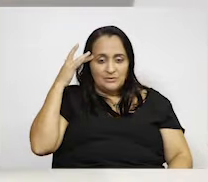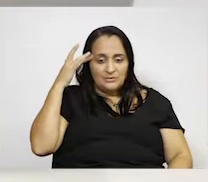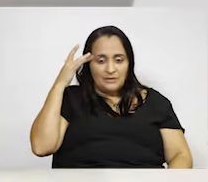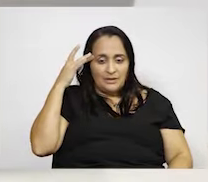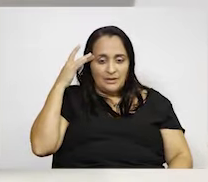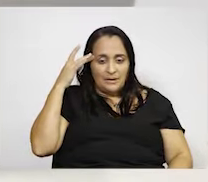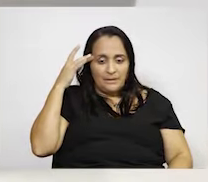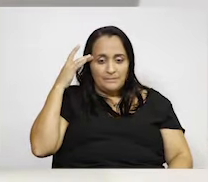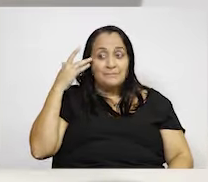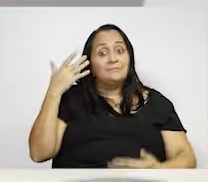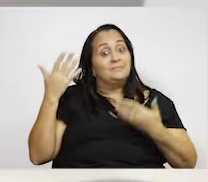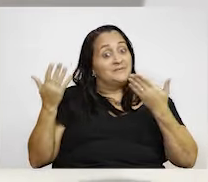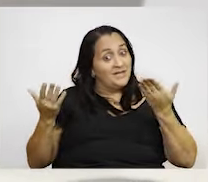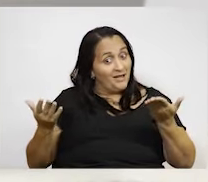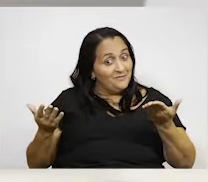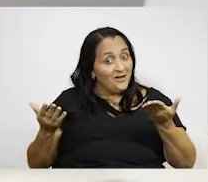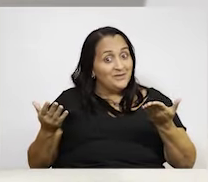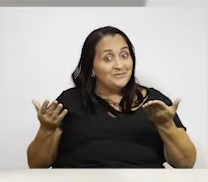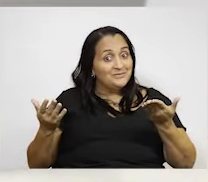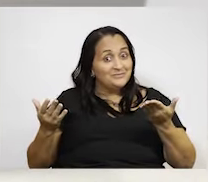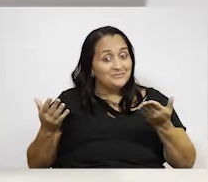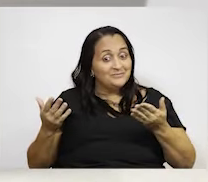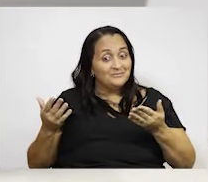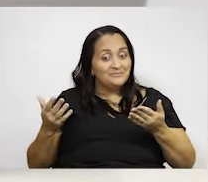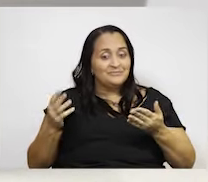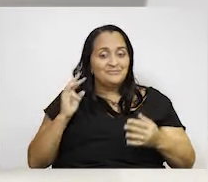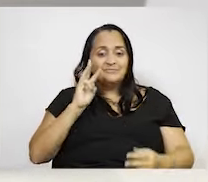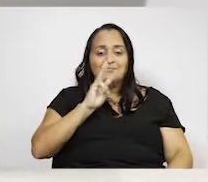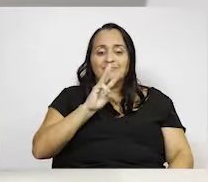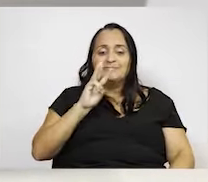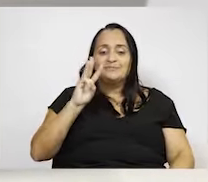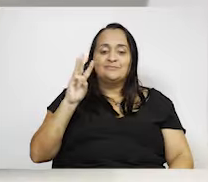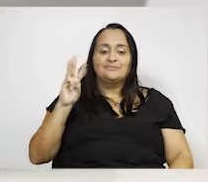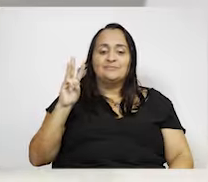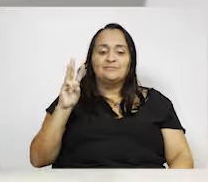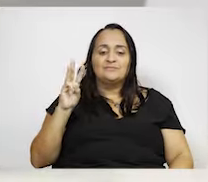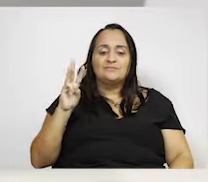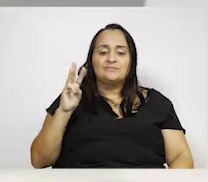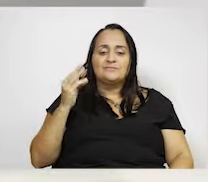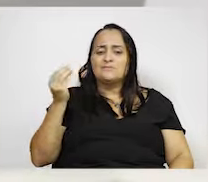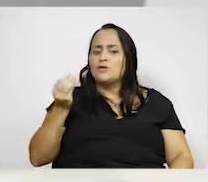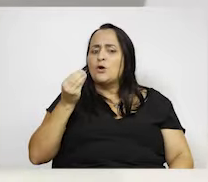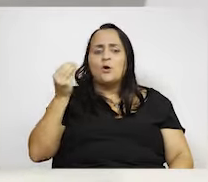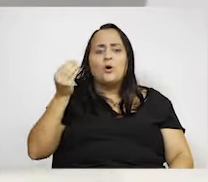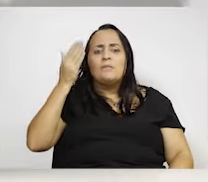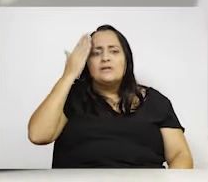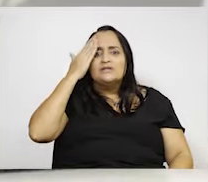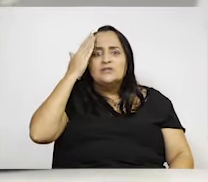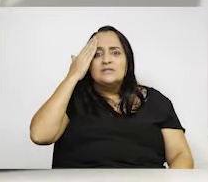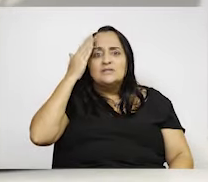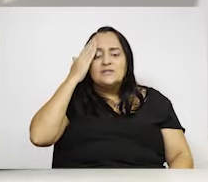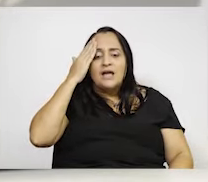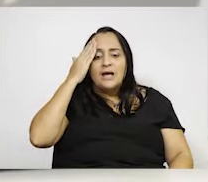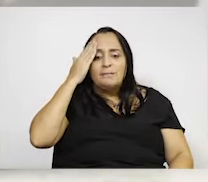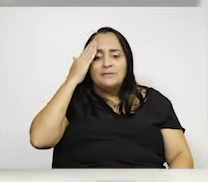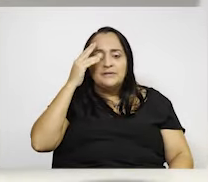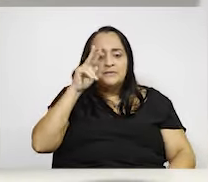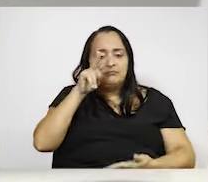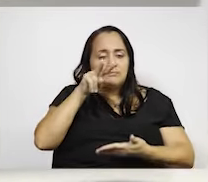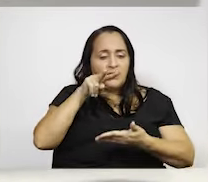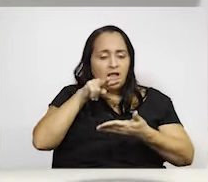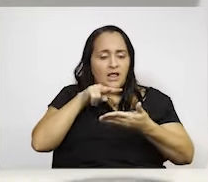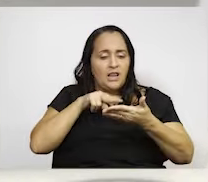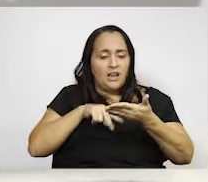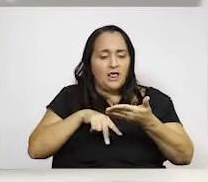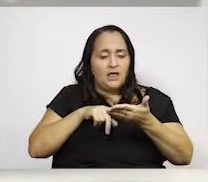entendeu? Acabaram de entrar 4 pessoas. Tá vendo? Olha só, e como é que a gente sabe? Nesse